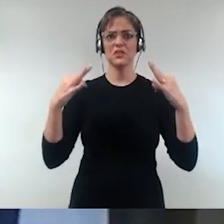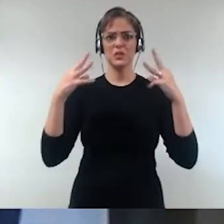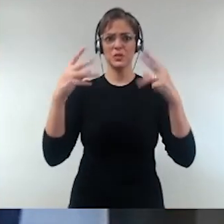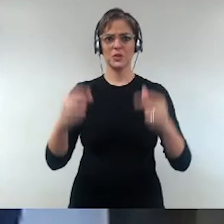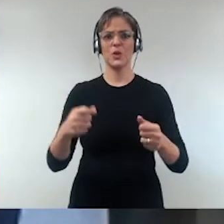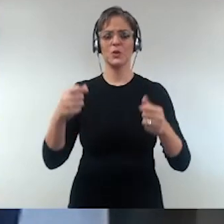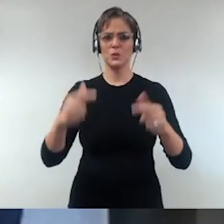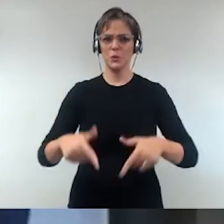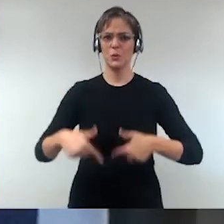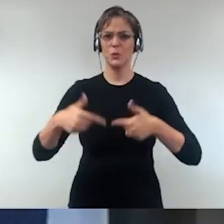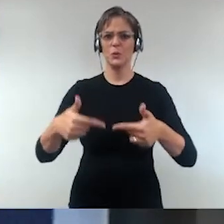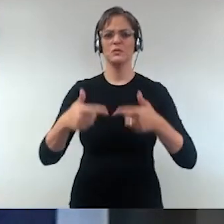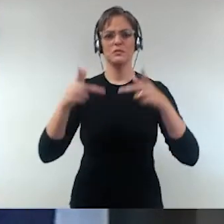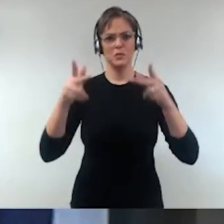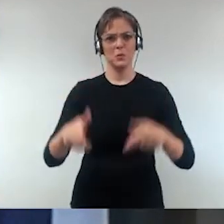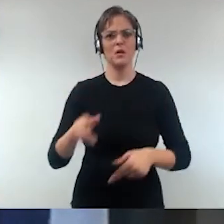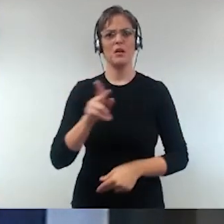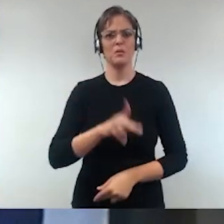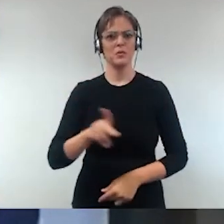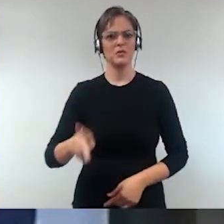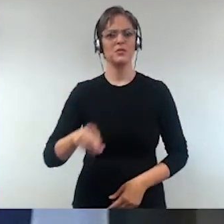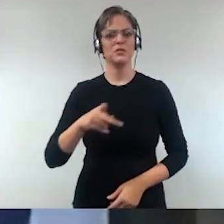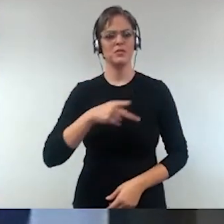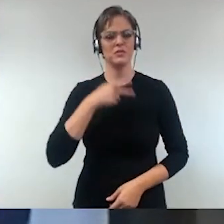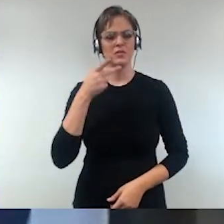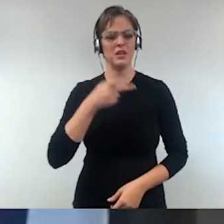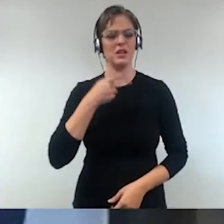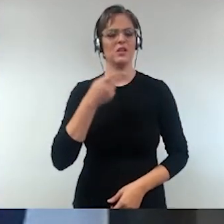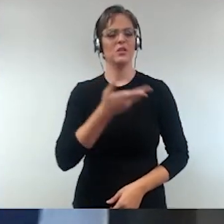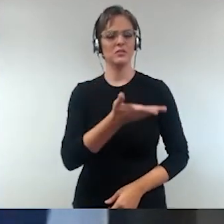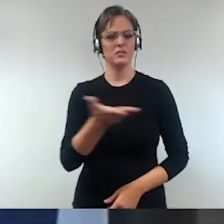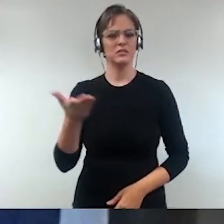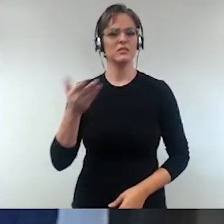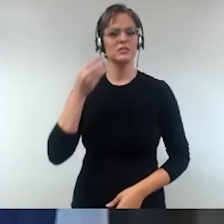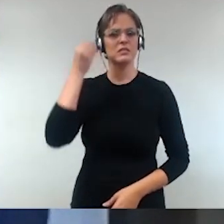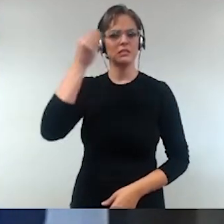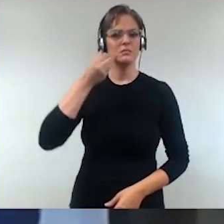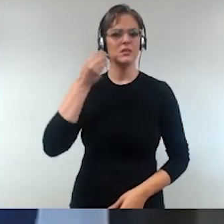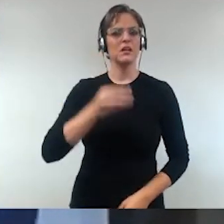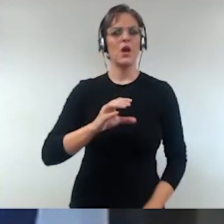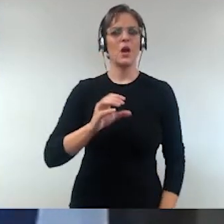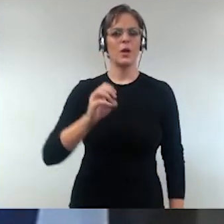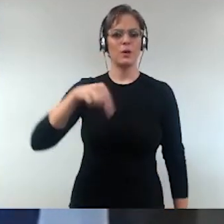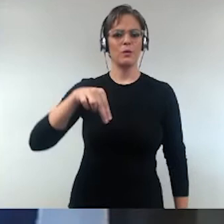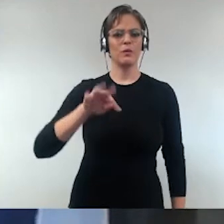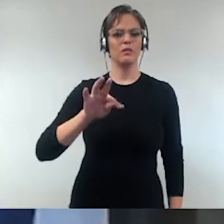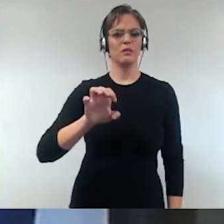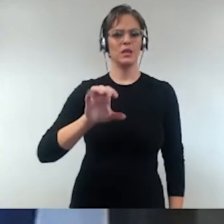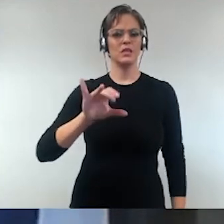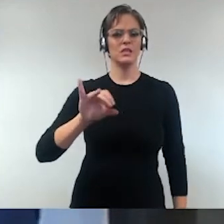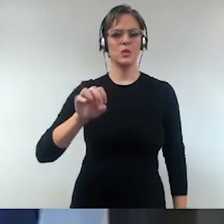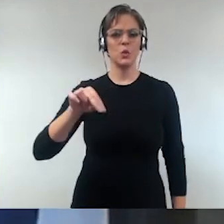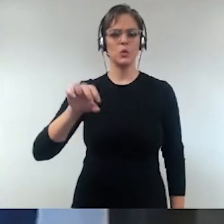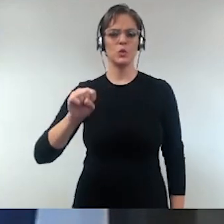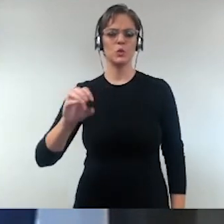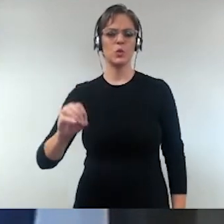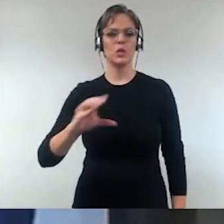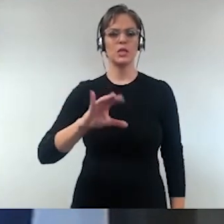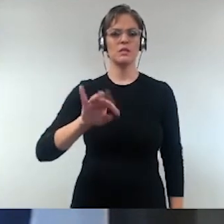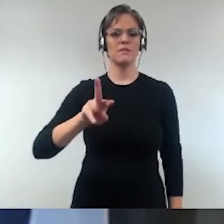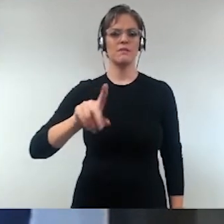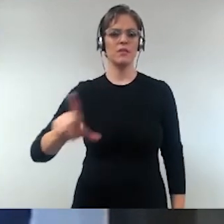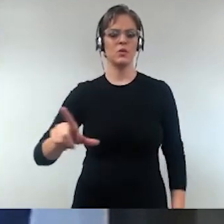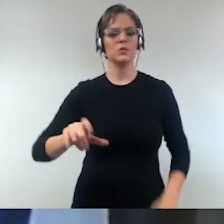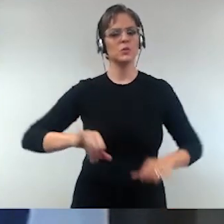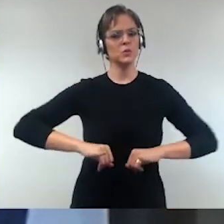militam, como a professora falou, no contencioso civil, sofrem diariamente com os